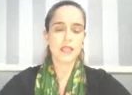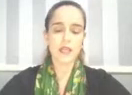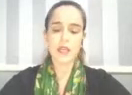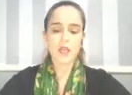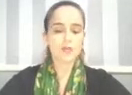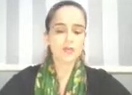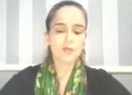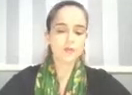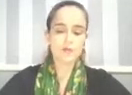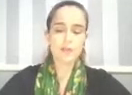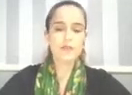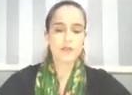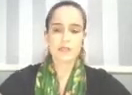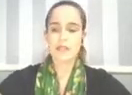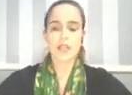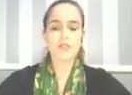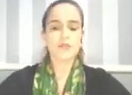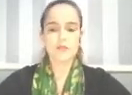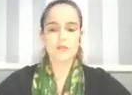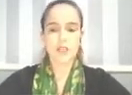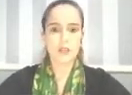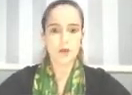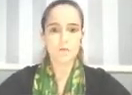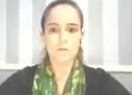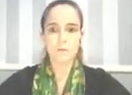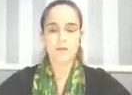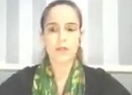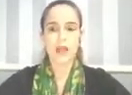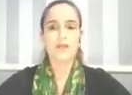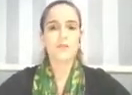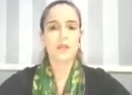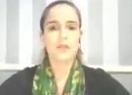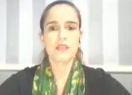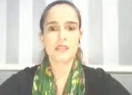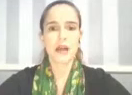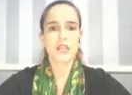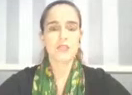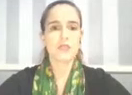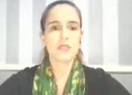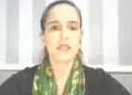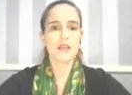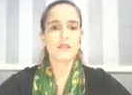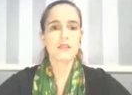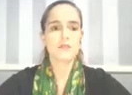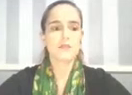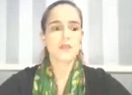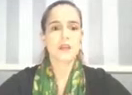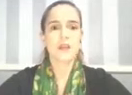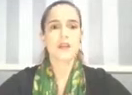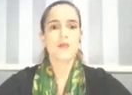Vai depender do nível do acidente, do nível de lesão. Tá? Mais uma vez a imagem para